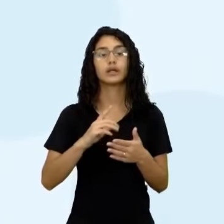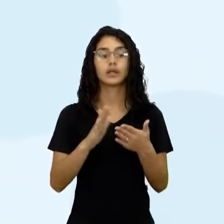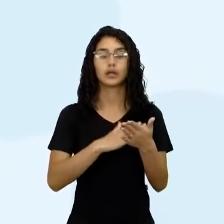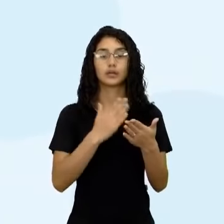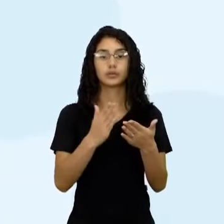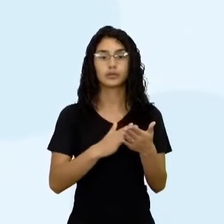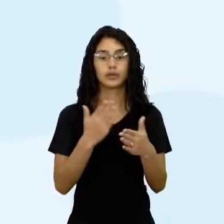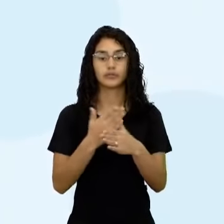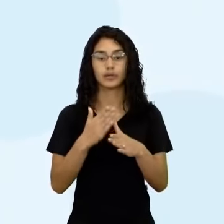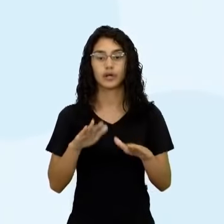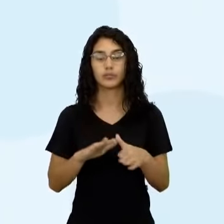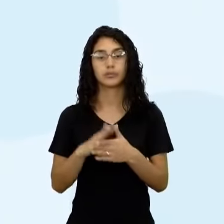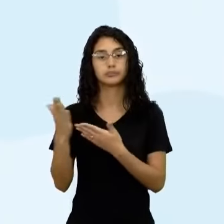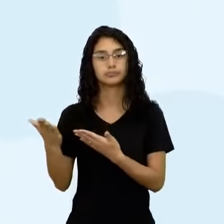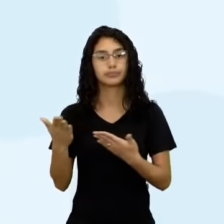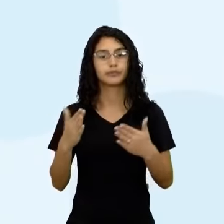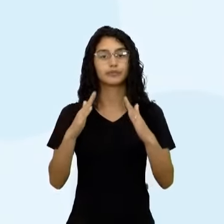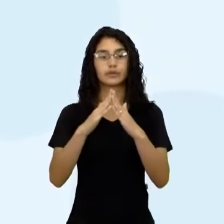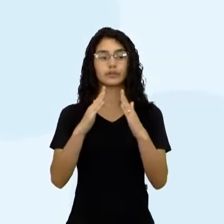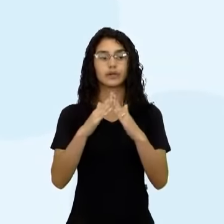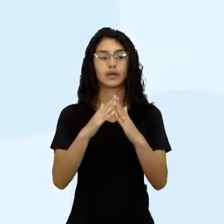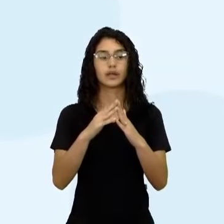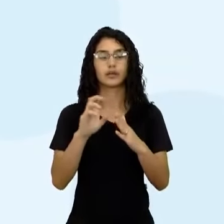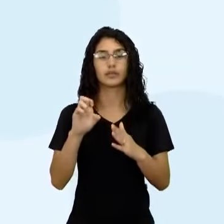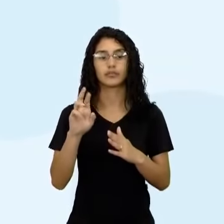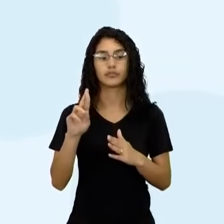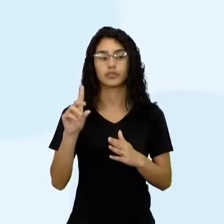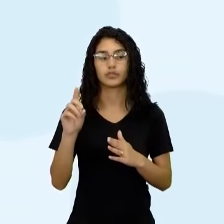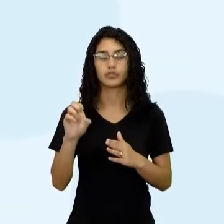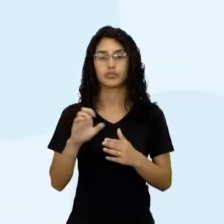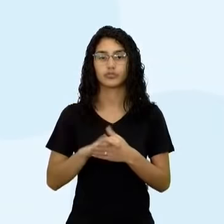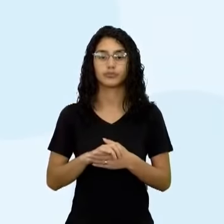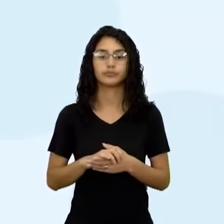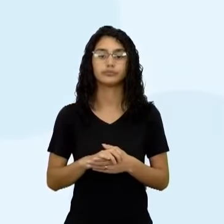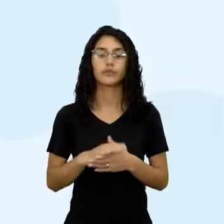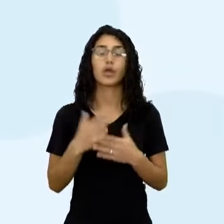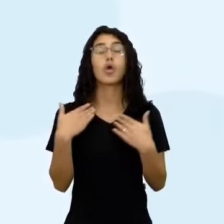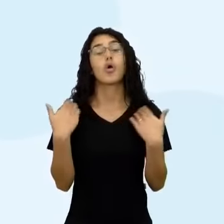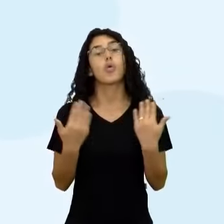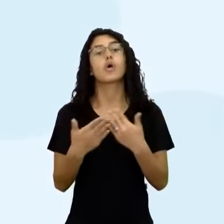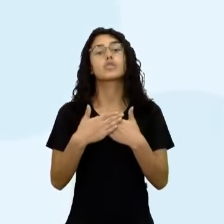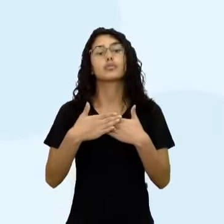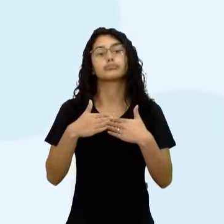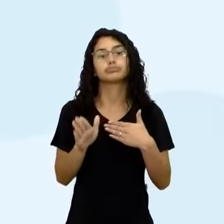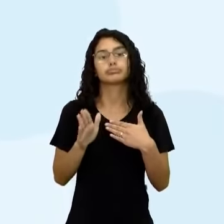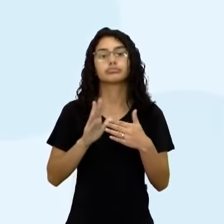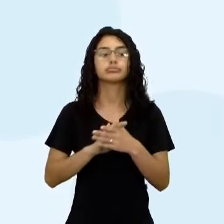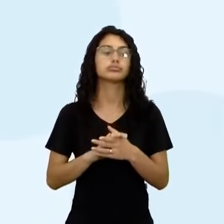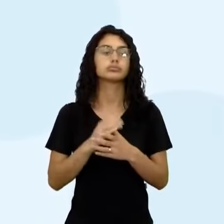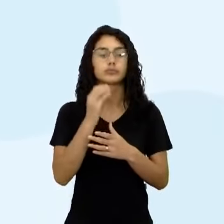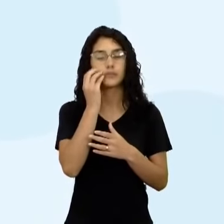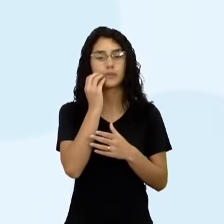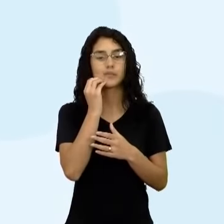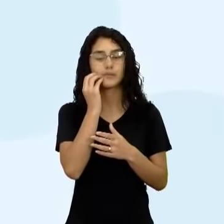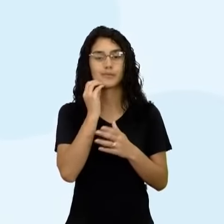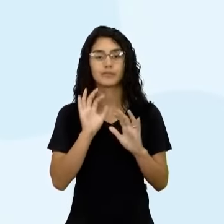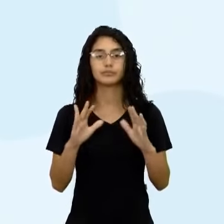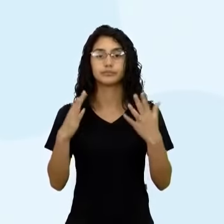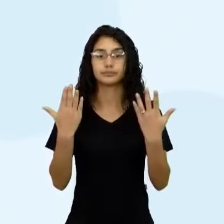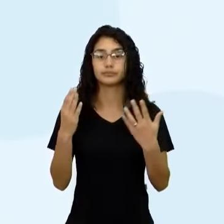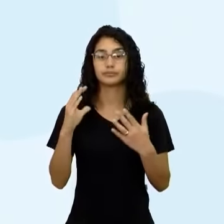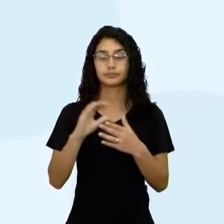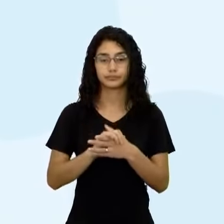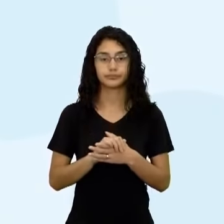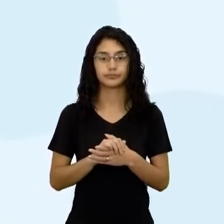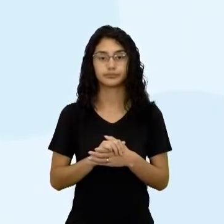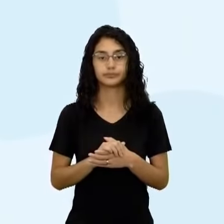terminar ali ó bem-vindos a casa verde então é o início mesmo quando ele inaugura a casa de orates né como chamava antigamente